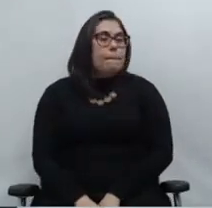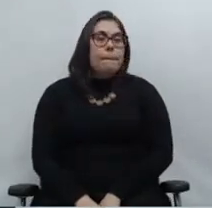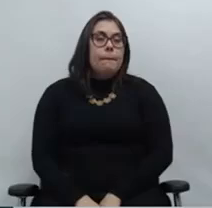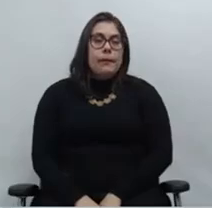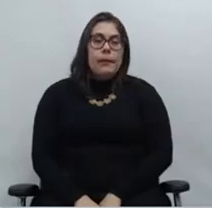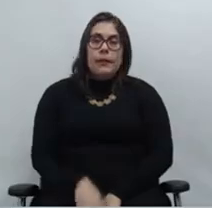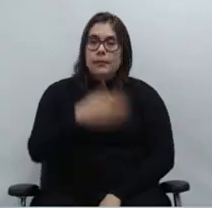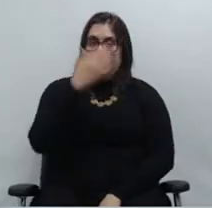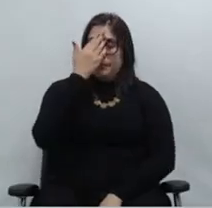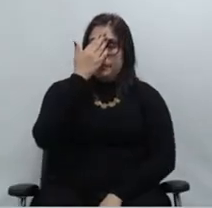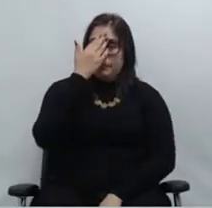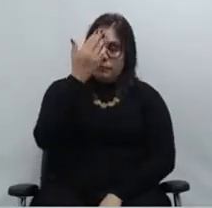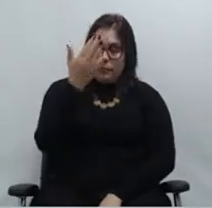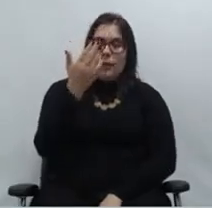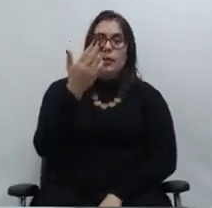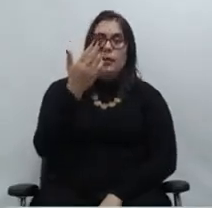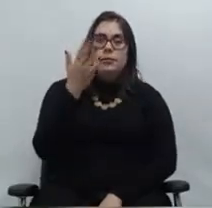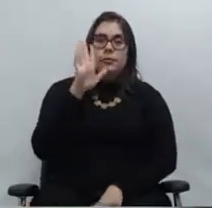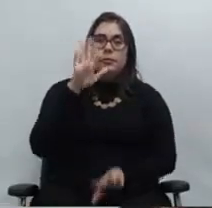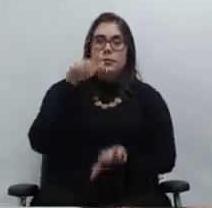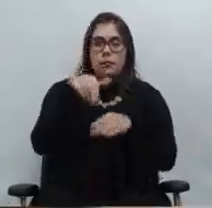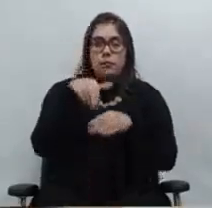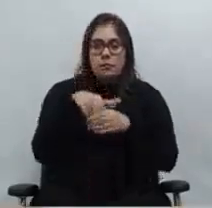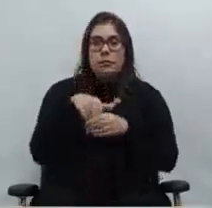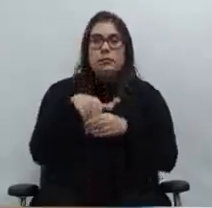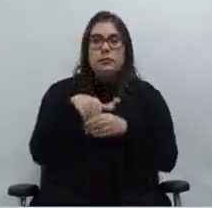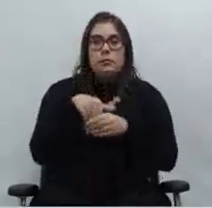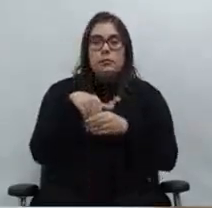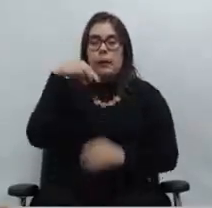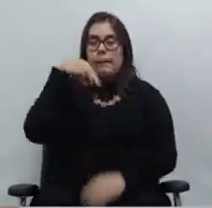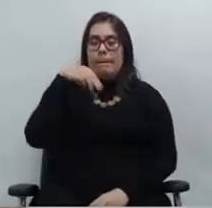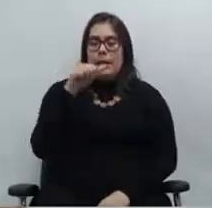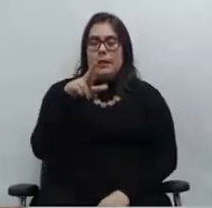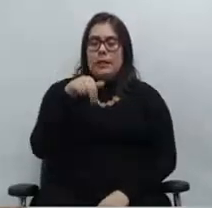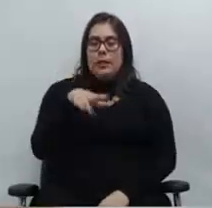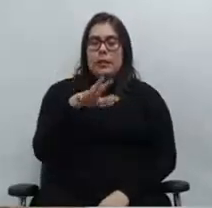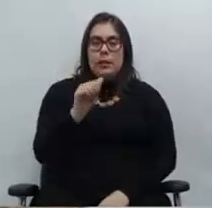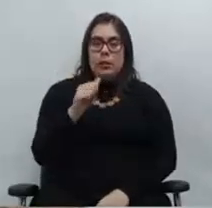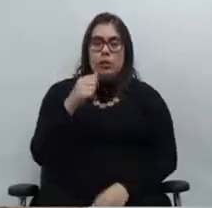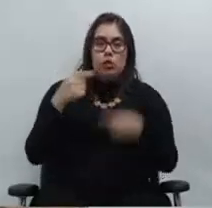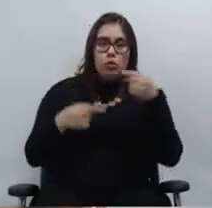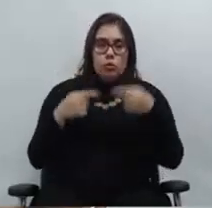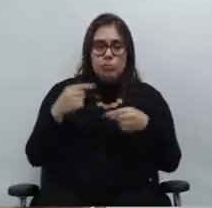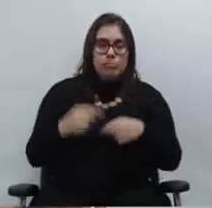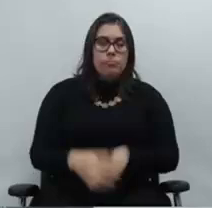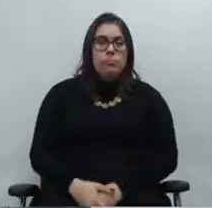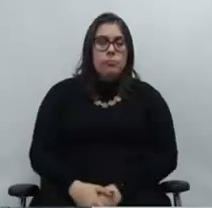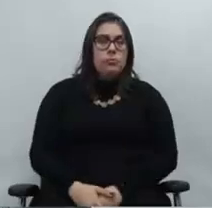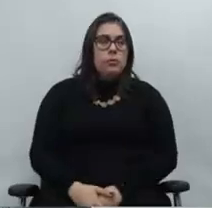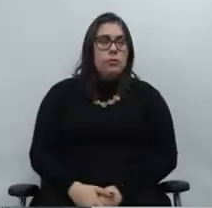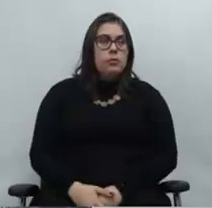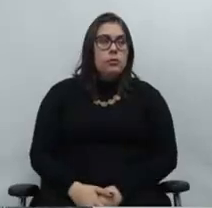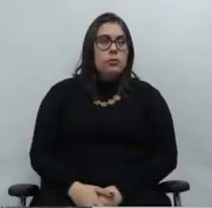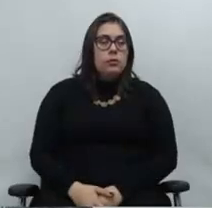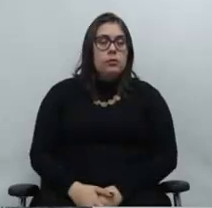Agradeço pelo voto da excelentíssima conselheira Mariana Burgeresi. Em discussão, já com pedido